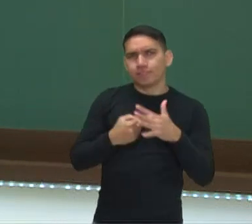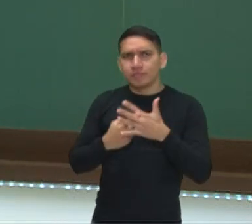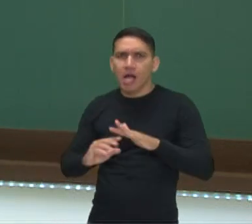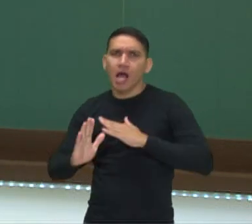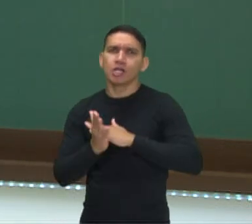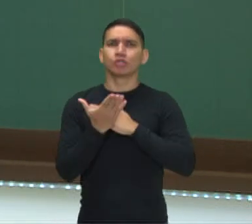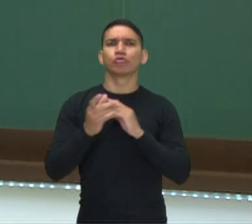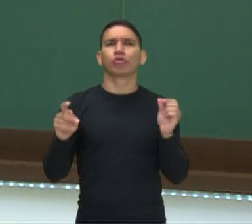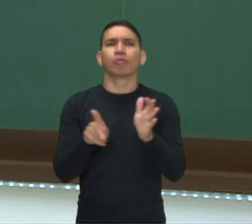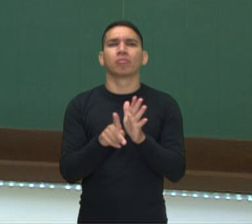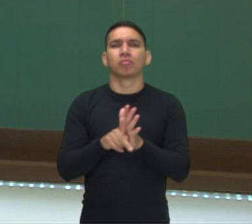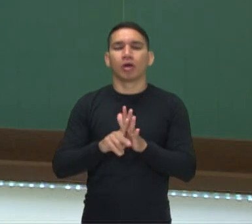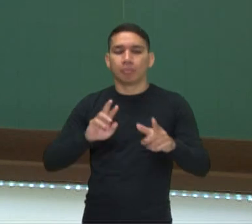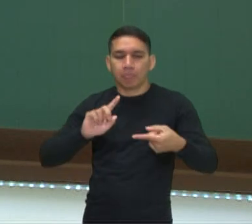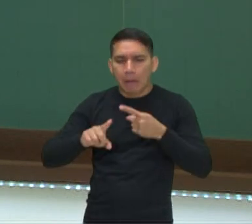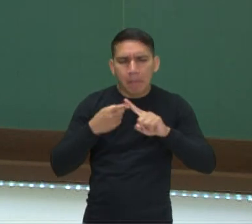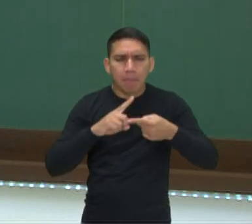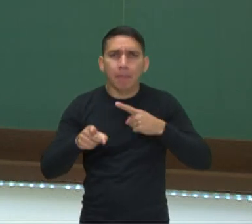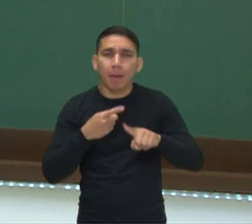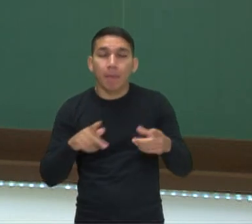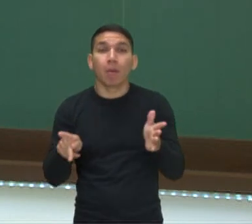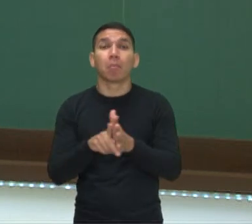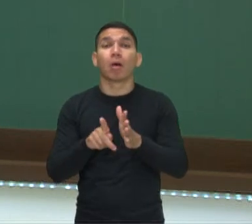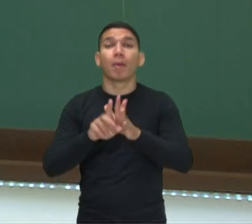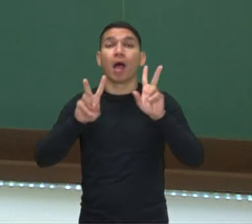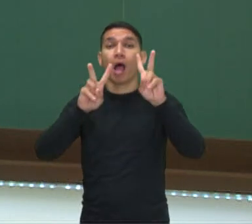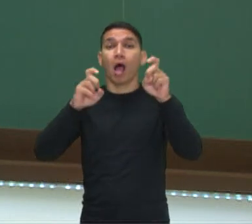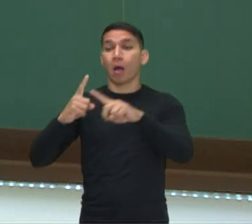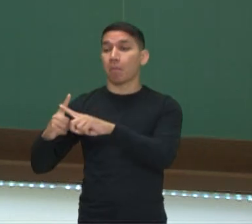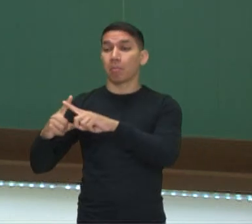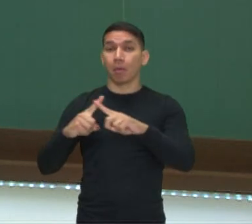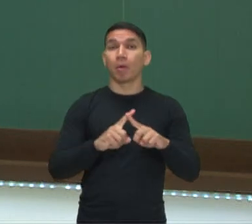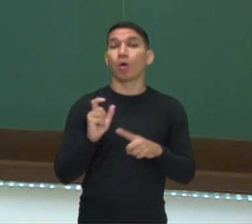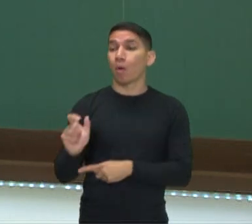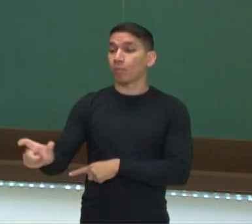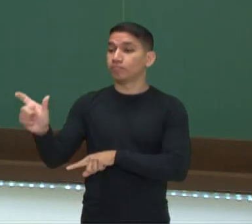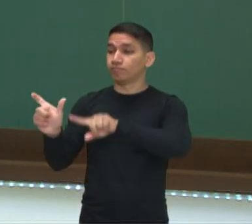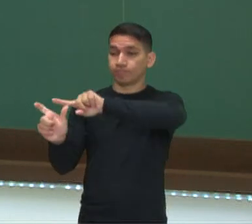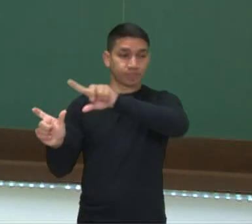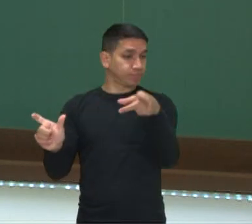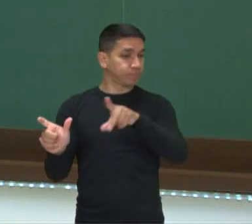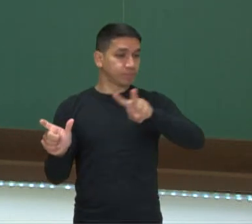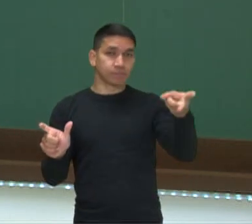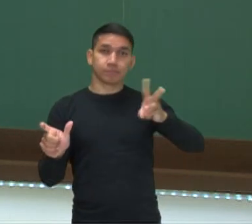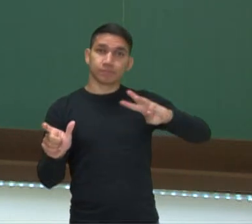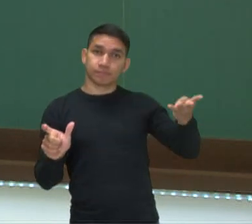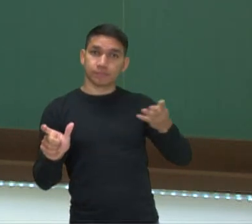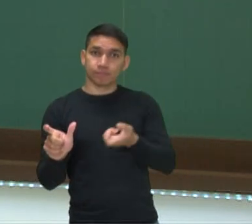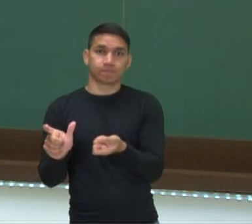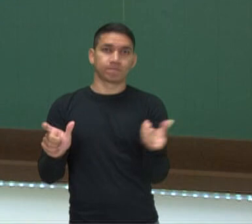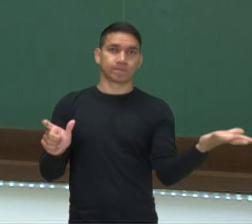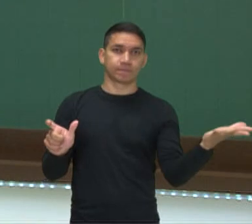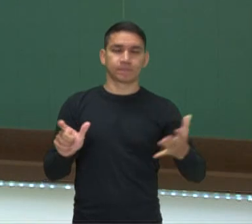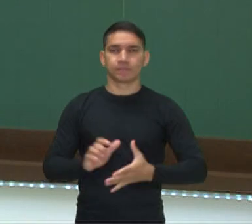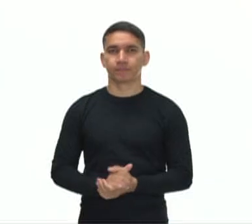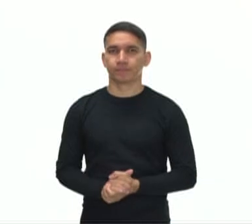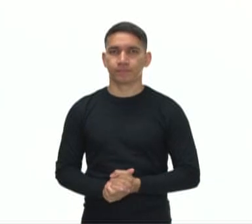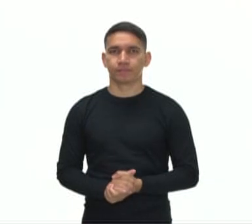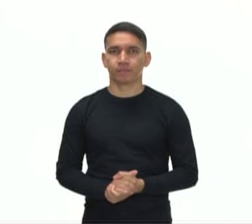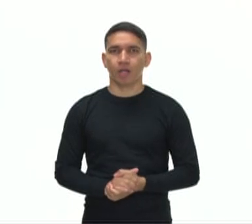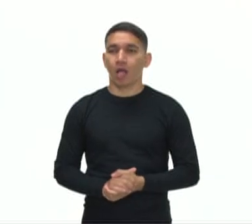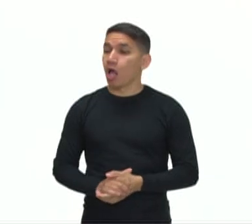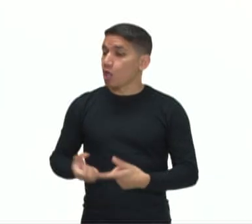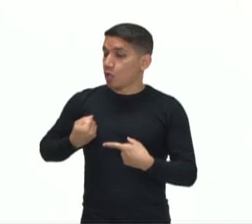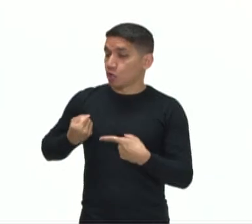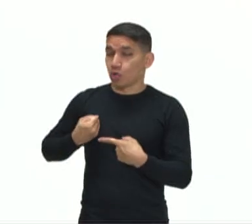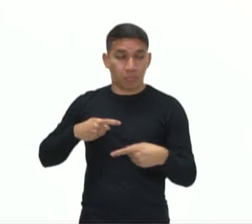de resolução de problemas quando nós falamos de multiplicação de monômios e polinômios, tá? Número com